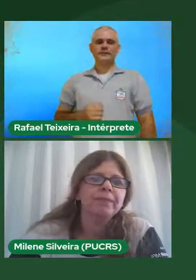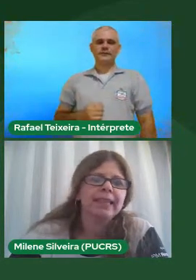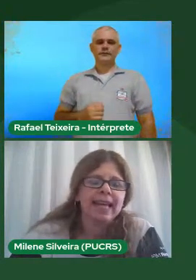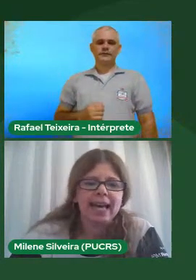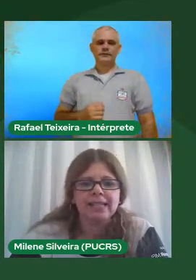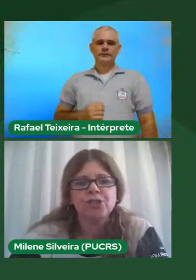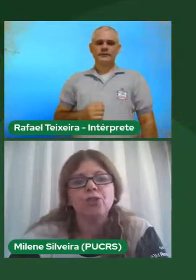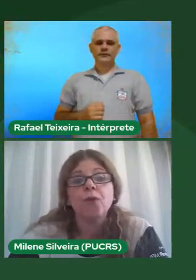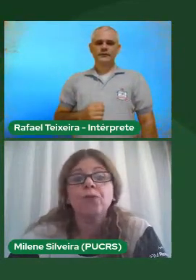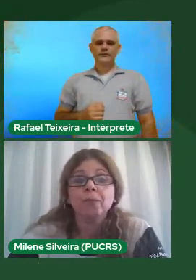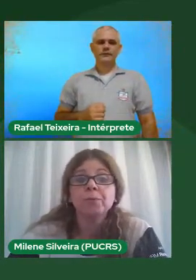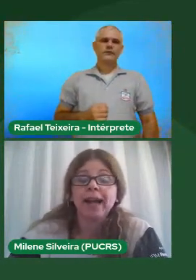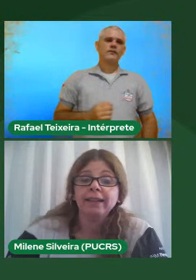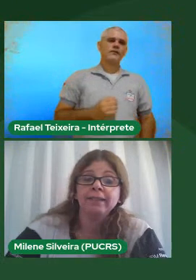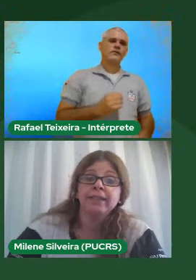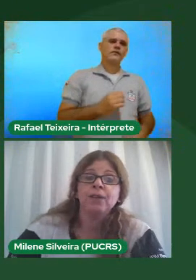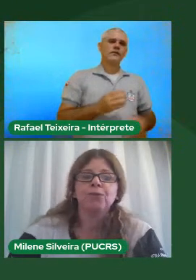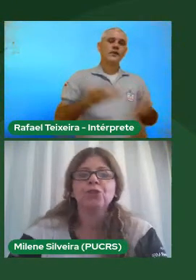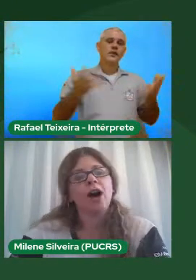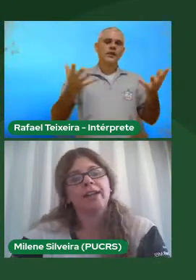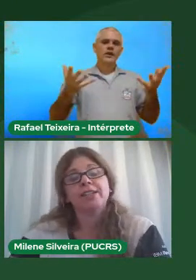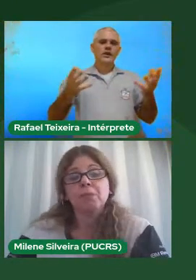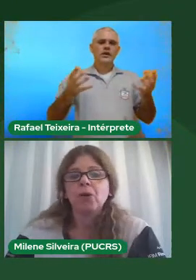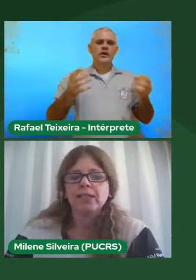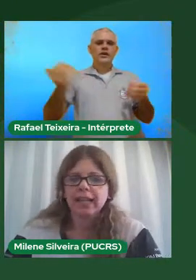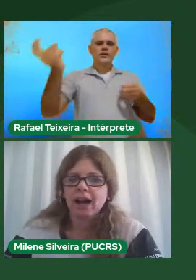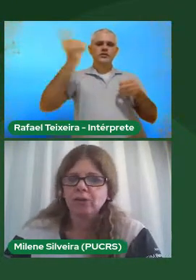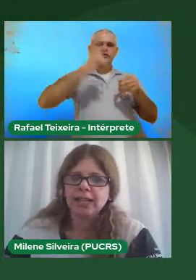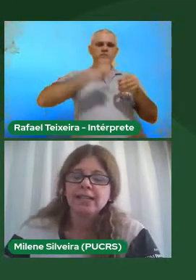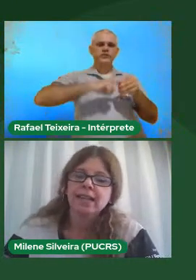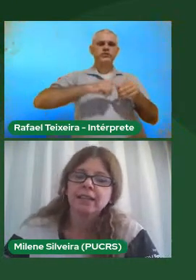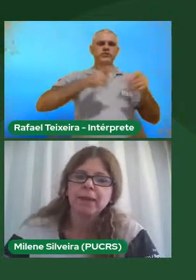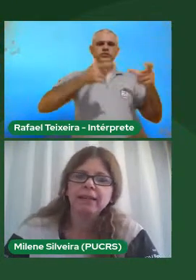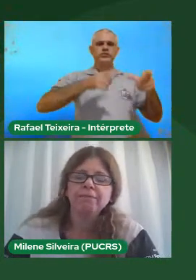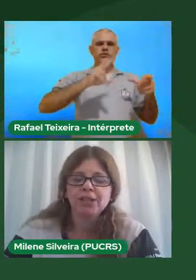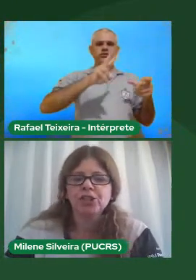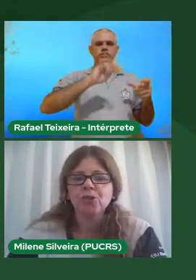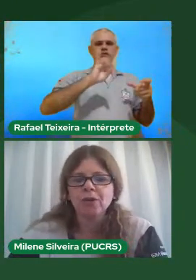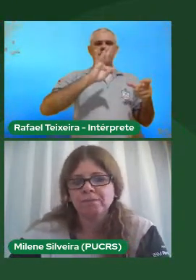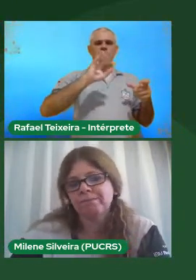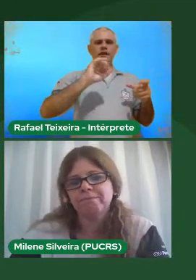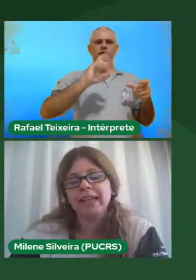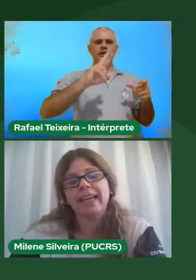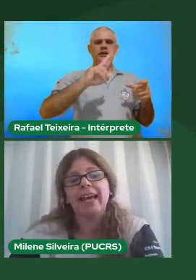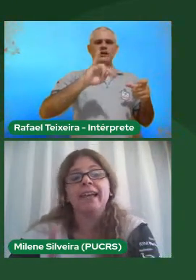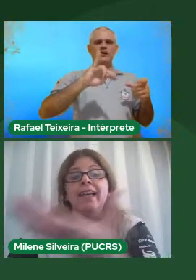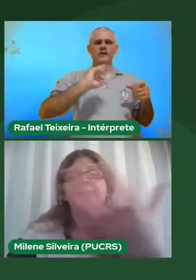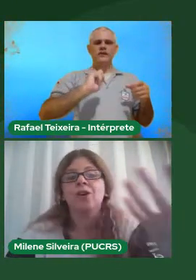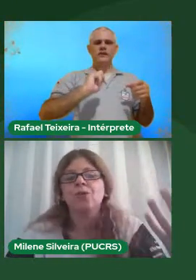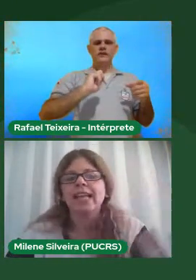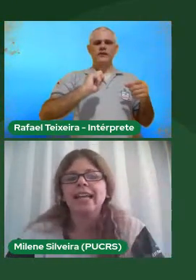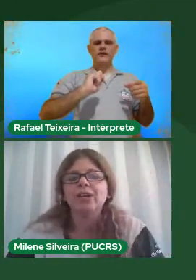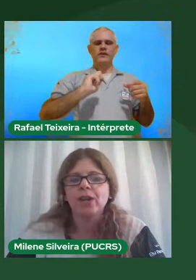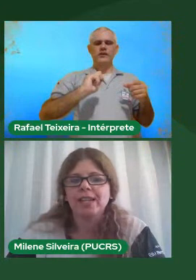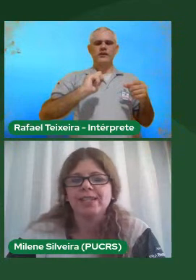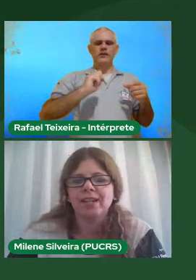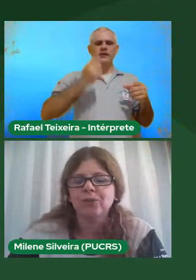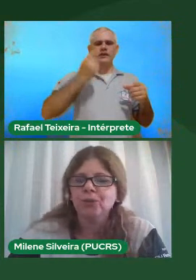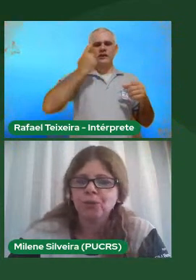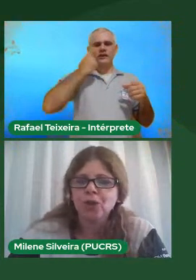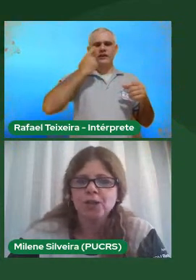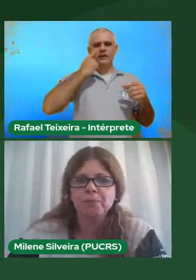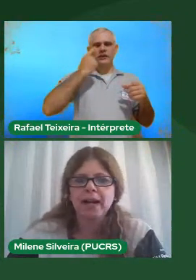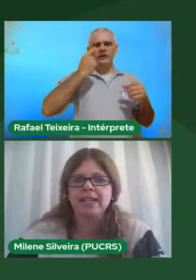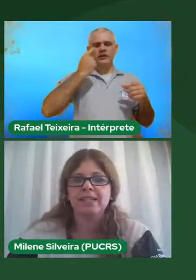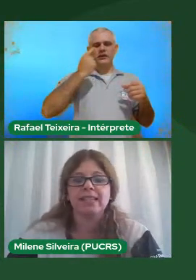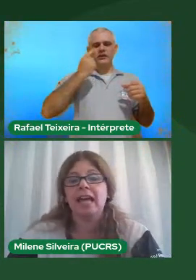Seguindo, desce de novo, fomos para Vitória. Isso é uma coisa legal do IHC também, que a gente consegue ir conhecendo